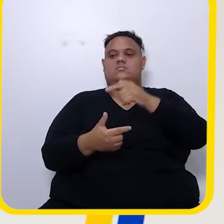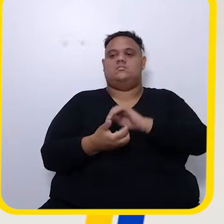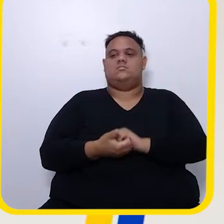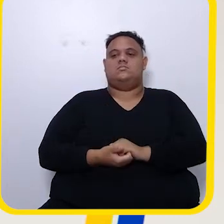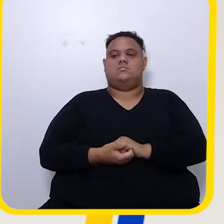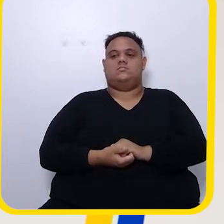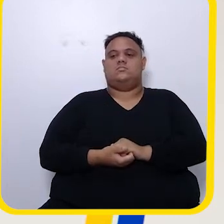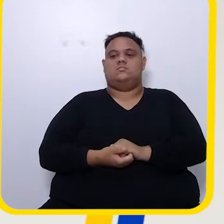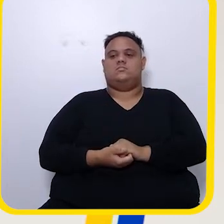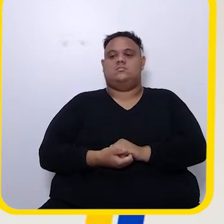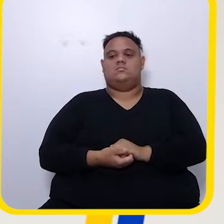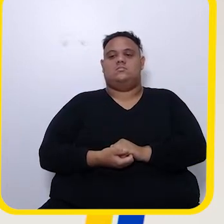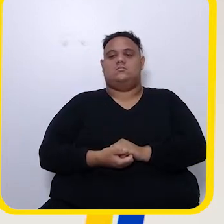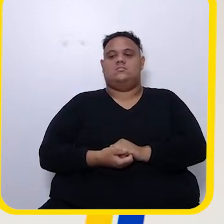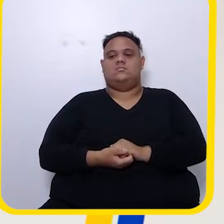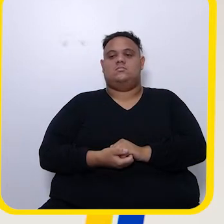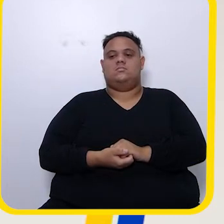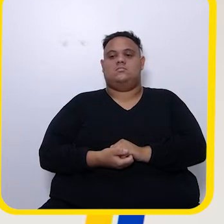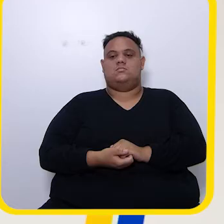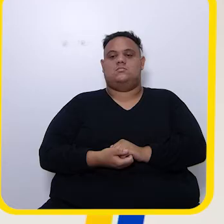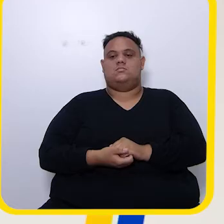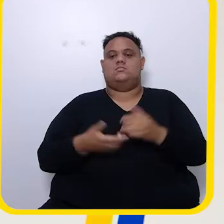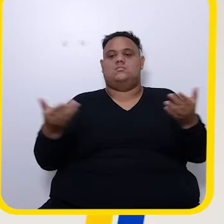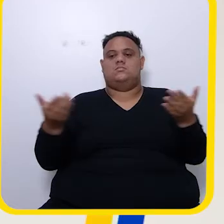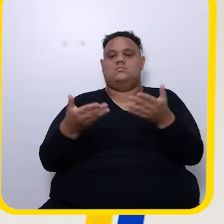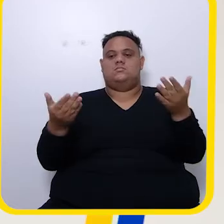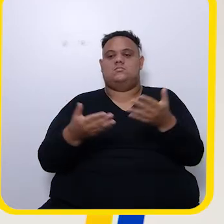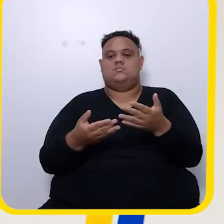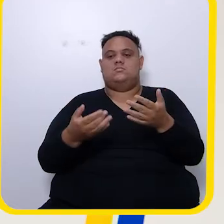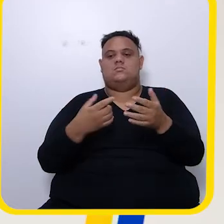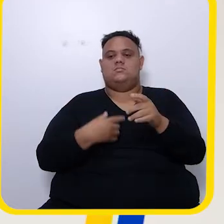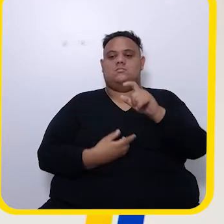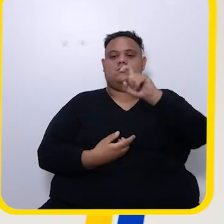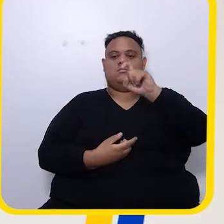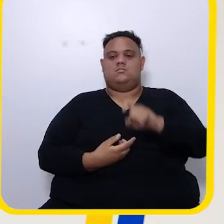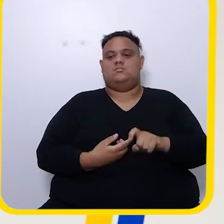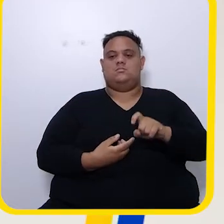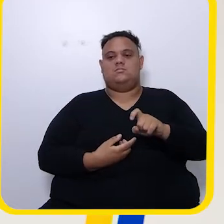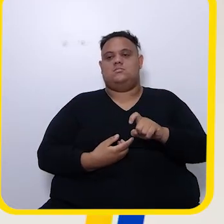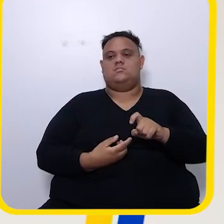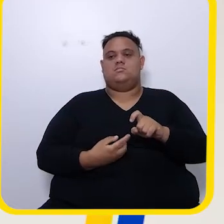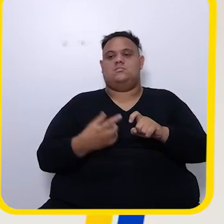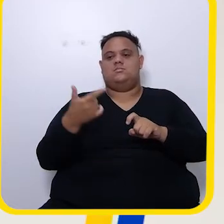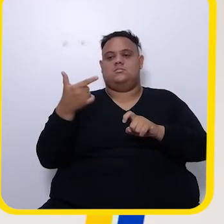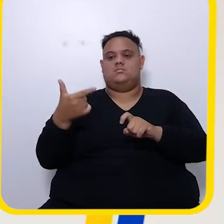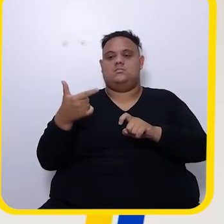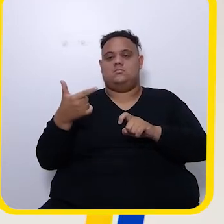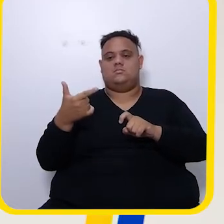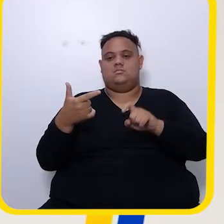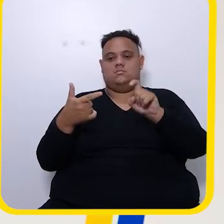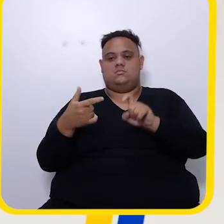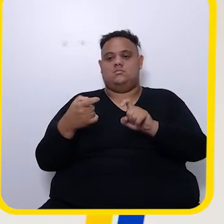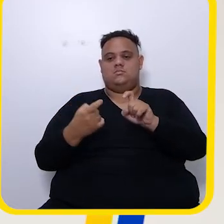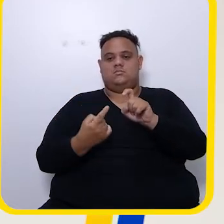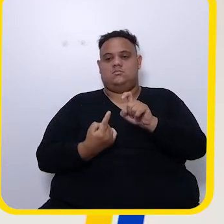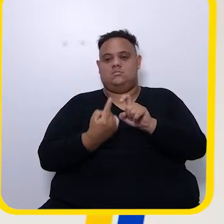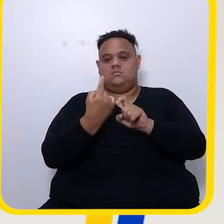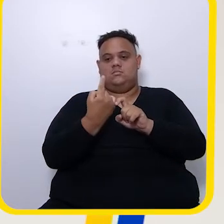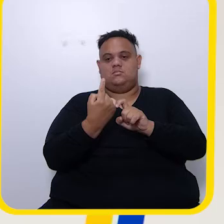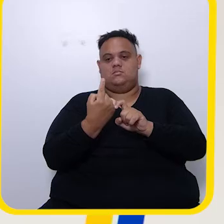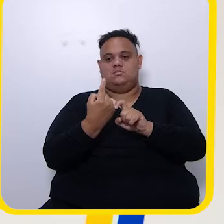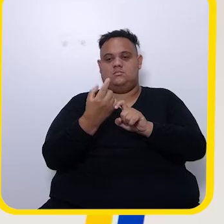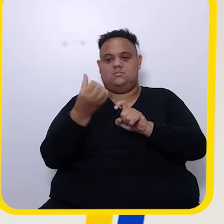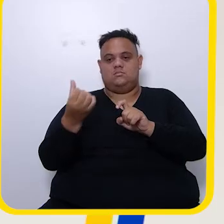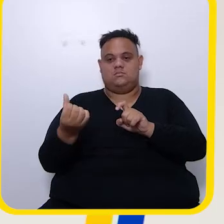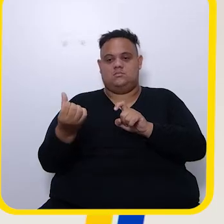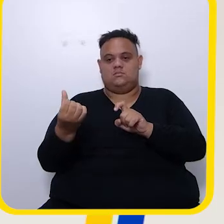2. Chegando nesse ponto, dividimos aí, ó, o x em x1 e x2. X1 vai ser